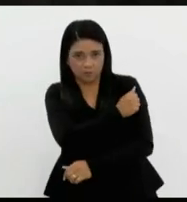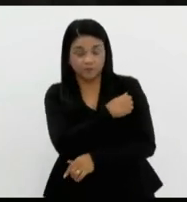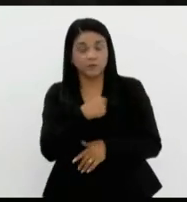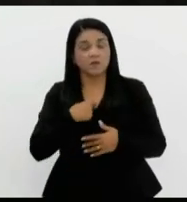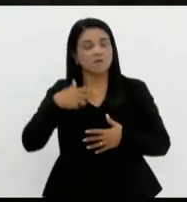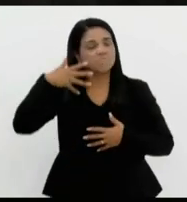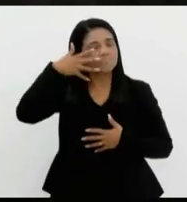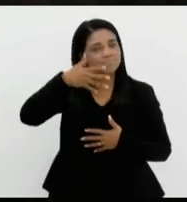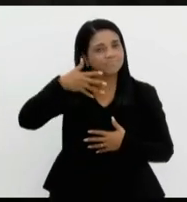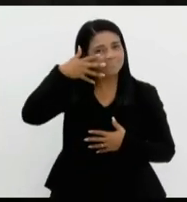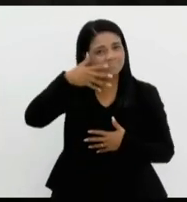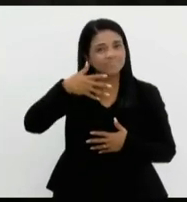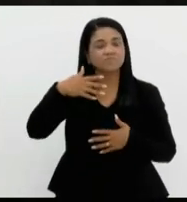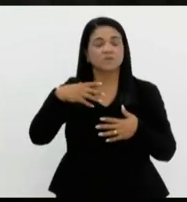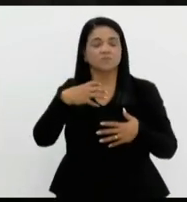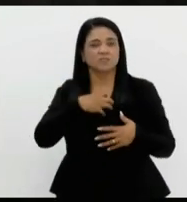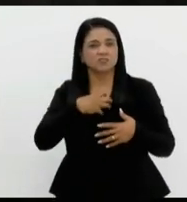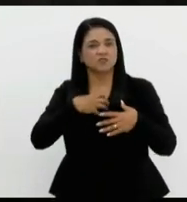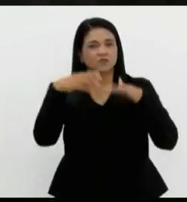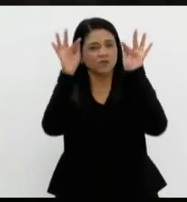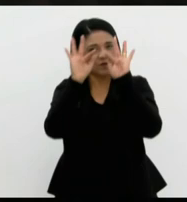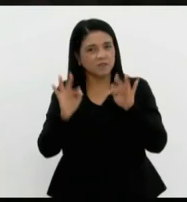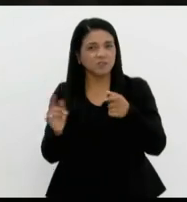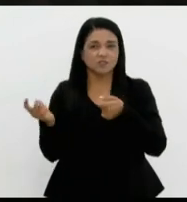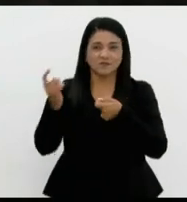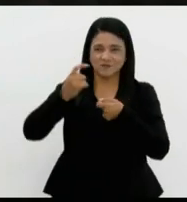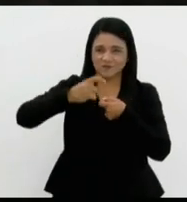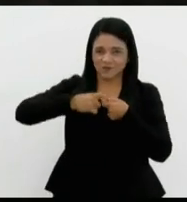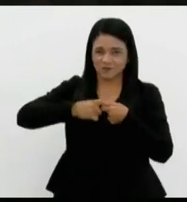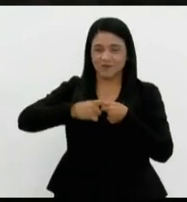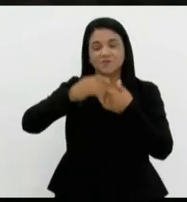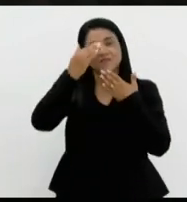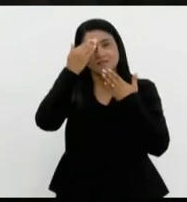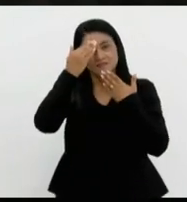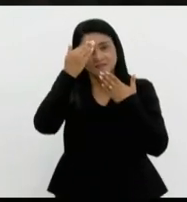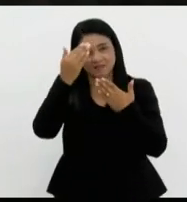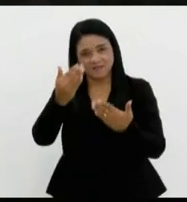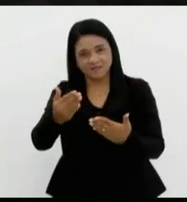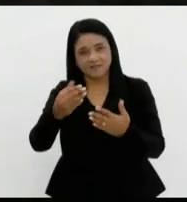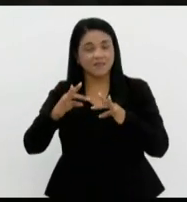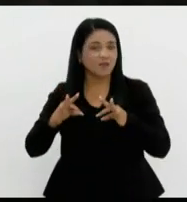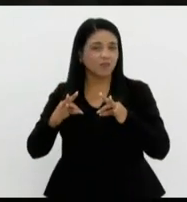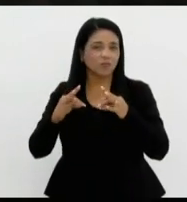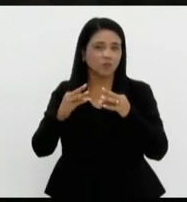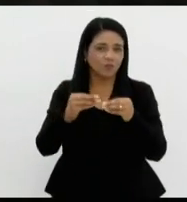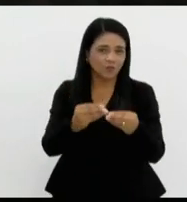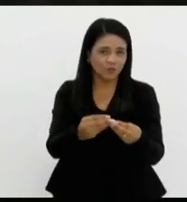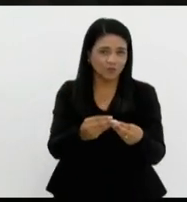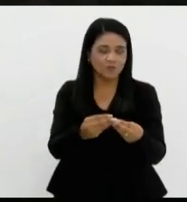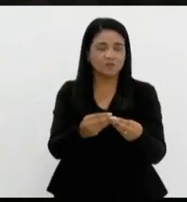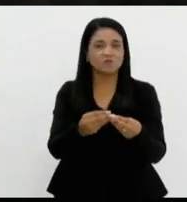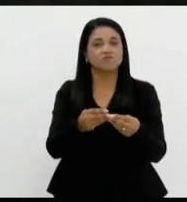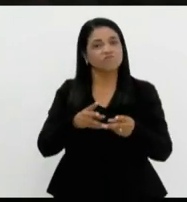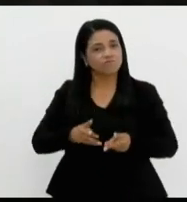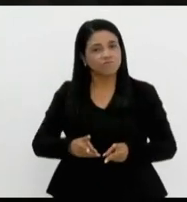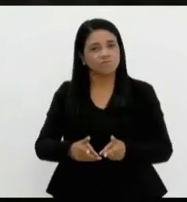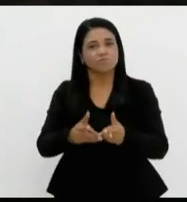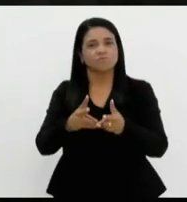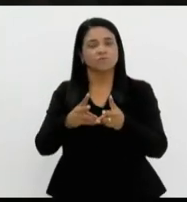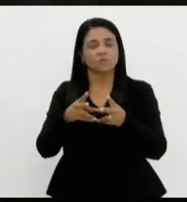minhas palavras, dizer que estou feliz nesse retorno, né, agradecer a todos aqueles que continuam